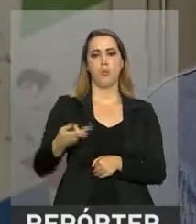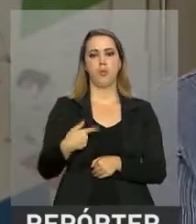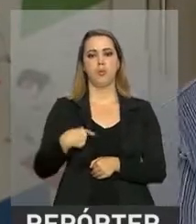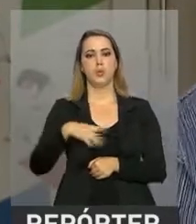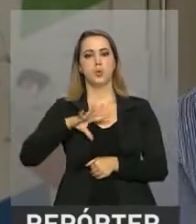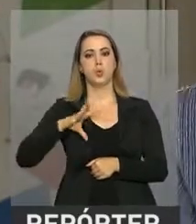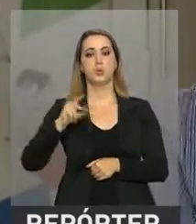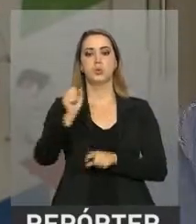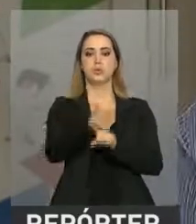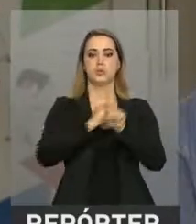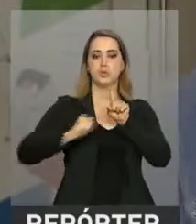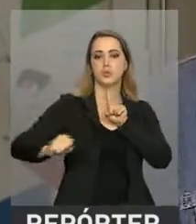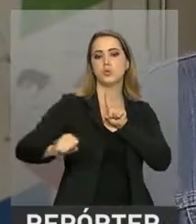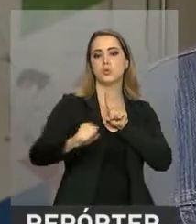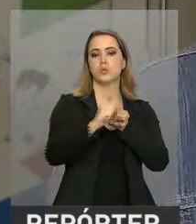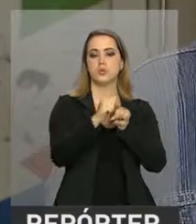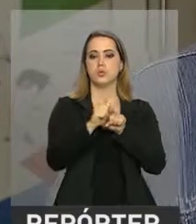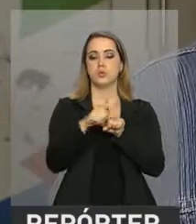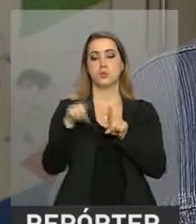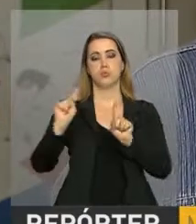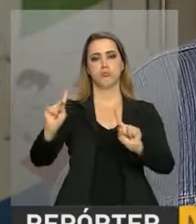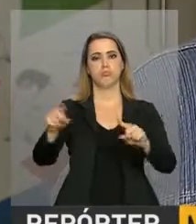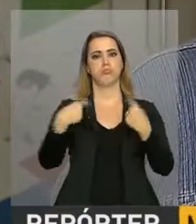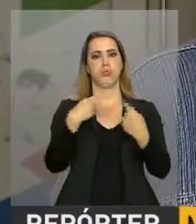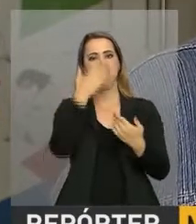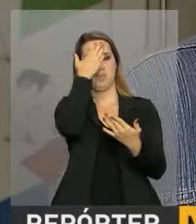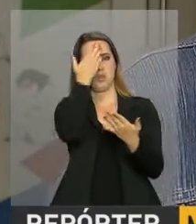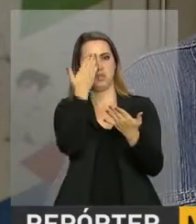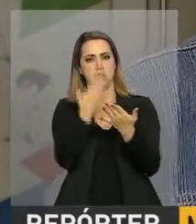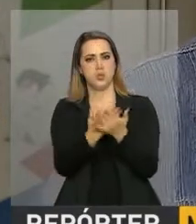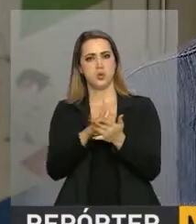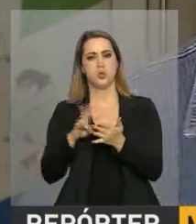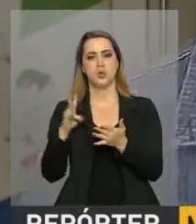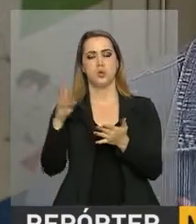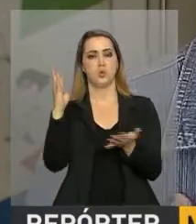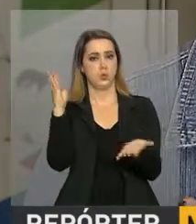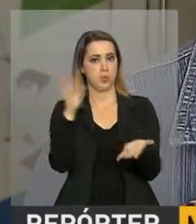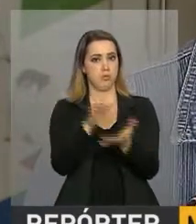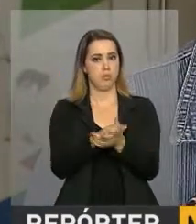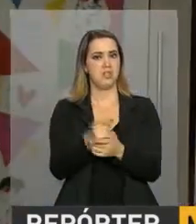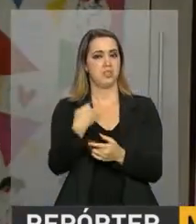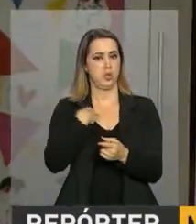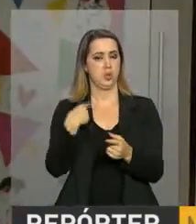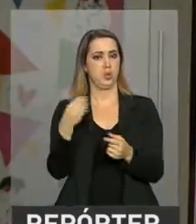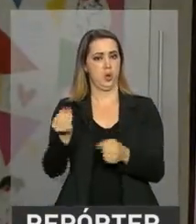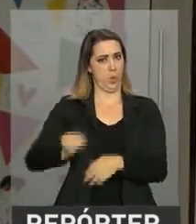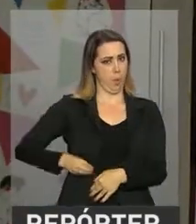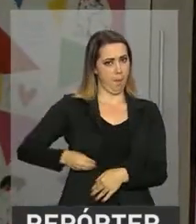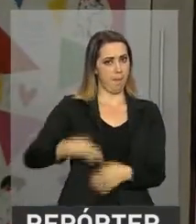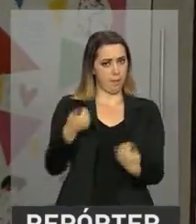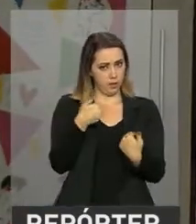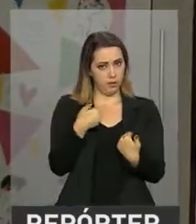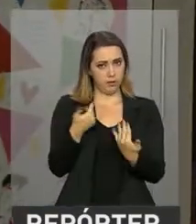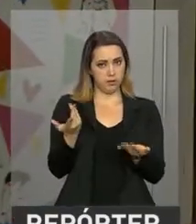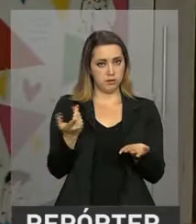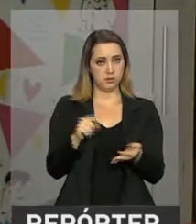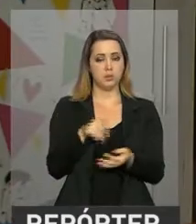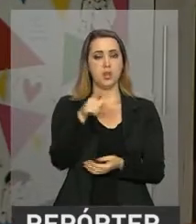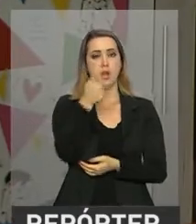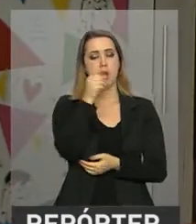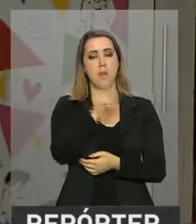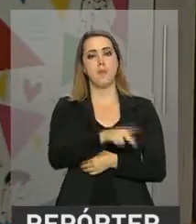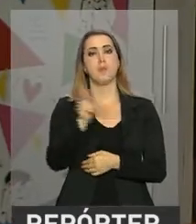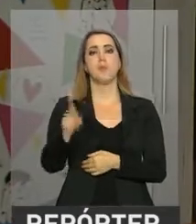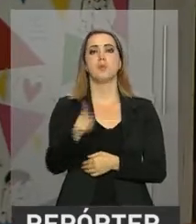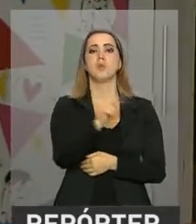fazer acreditar tudo me leva a crer que tudo que tinha de errado no meu casamento é causado por mim a professora maria foi casada